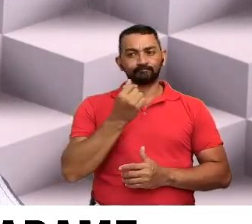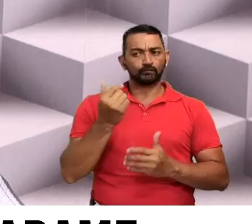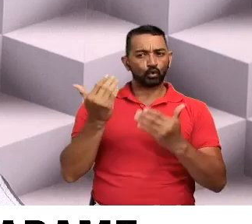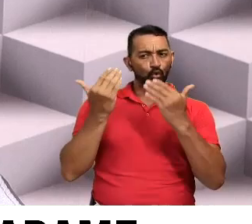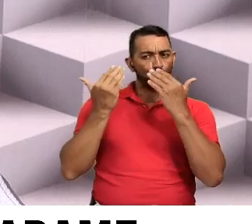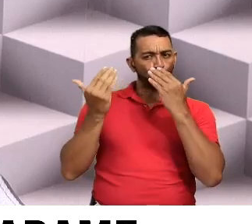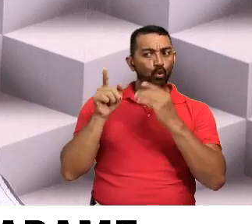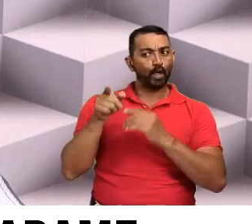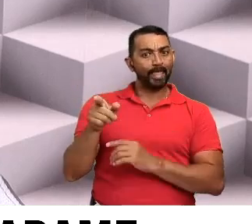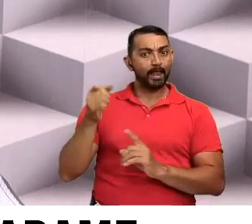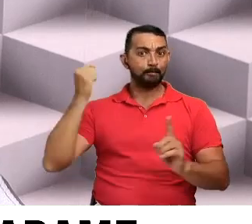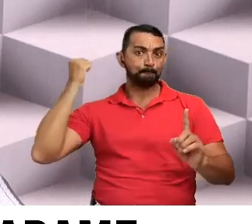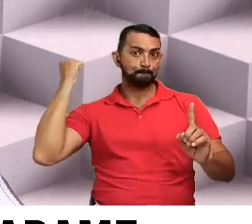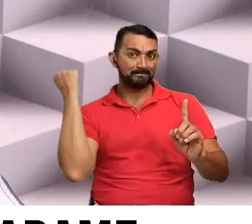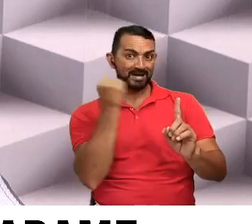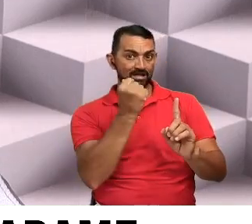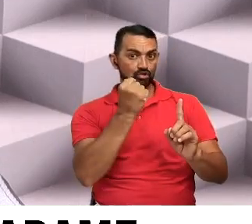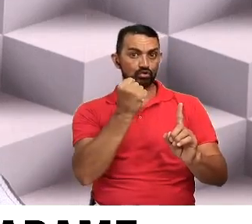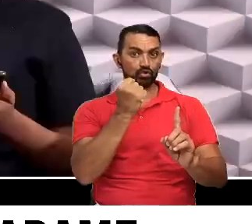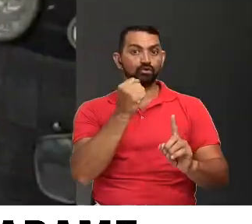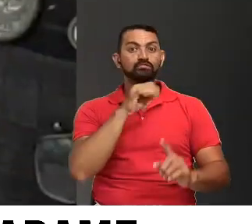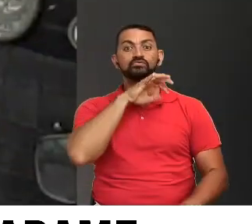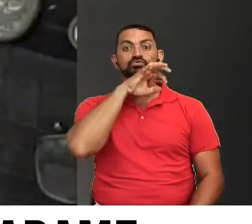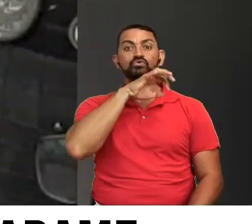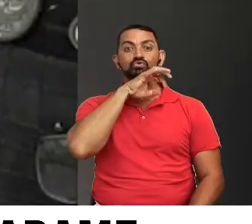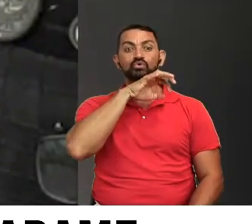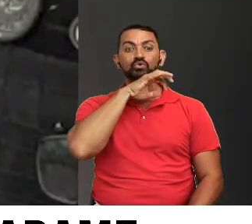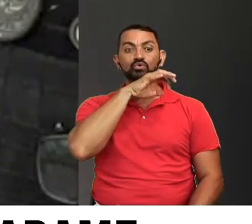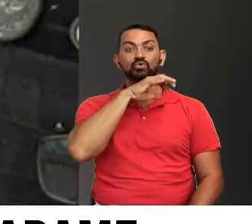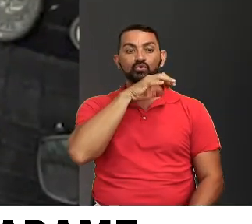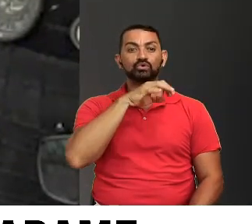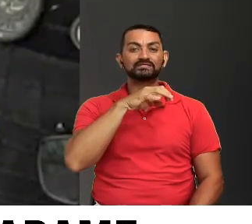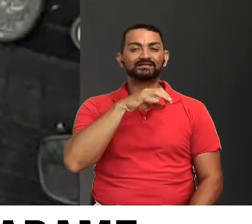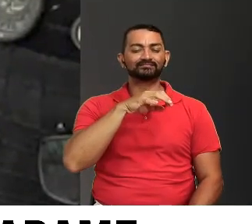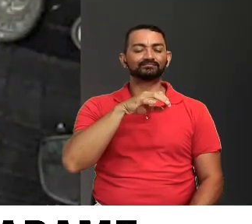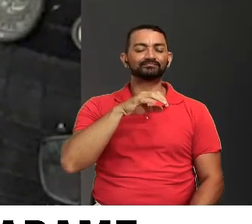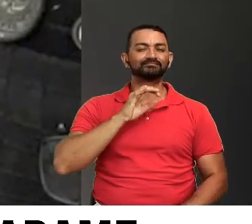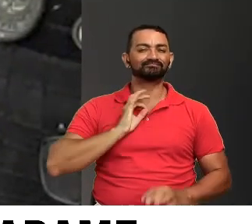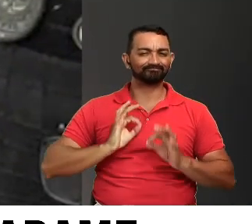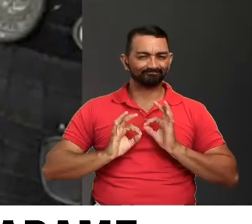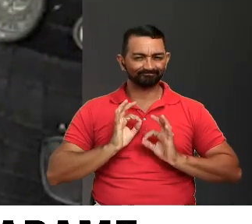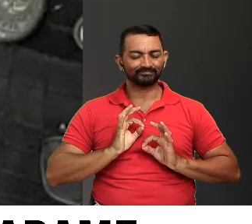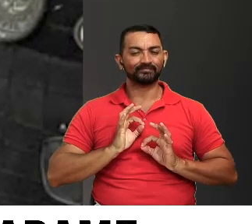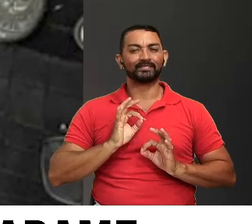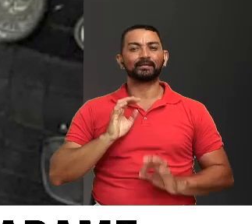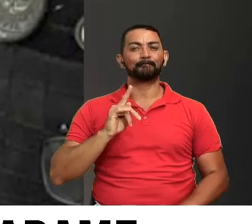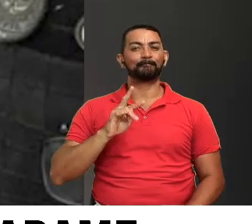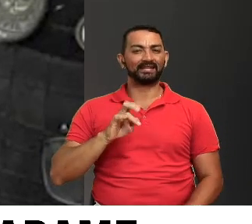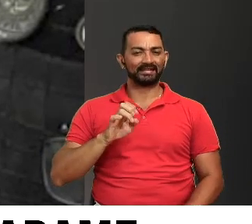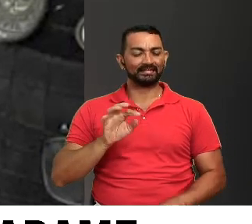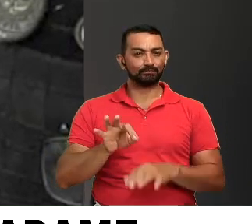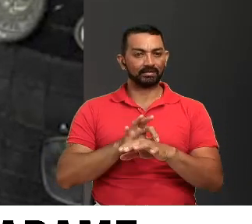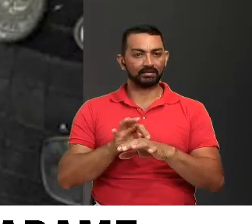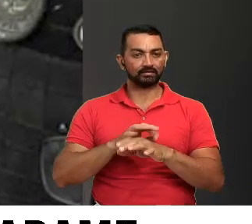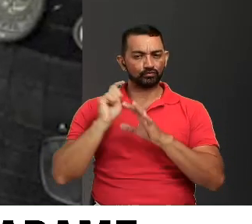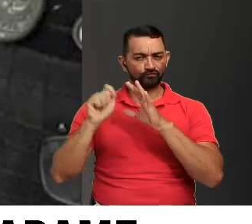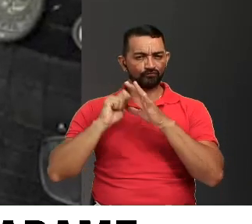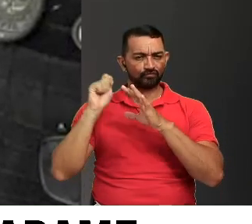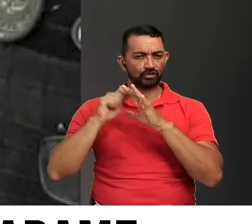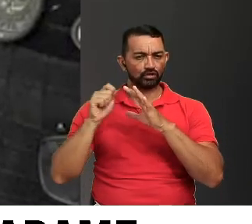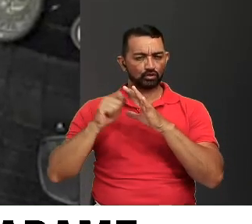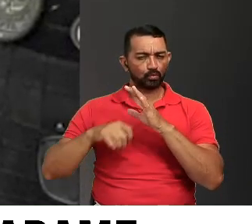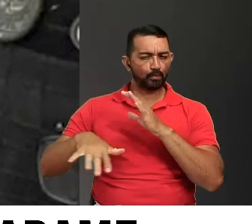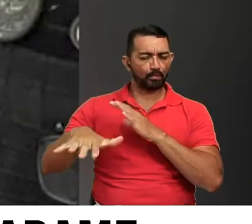homem suspeito de ter matado uma onça preta. E aí ele foi encontrado após vídeos